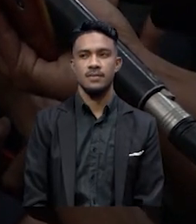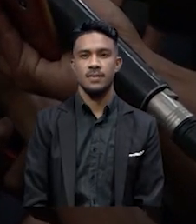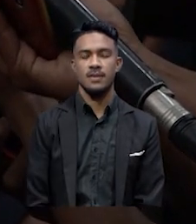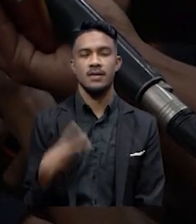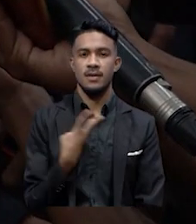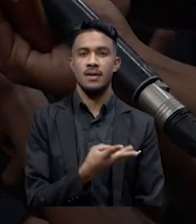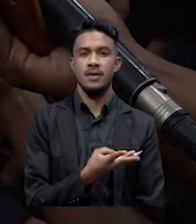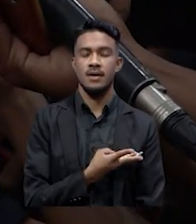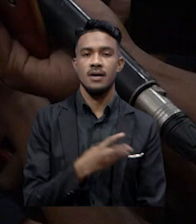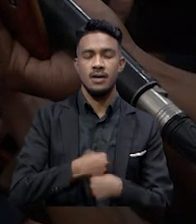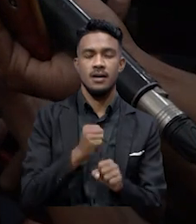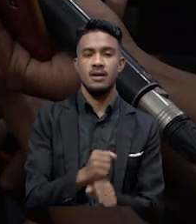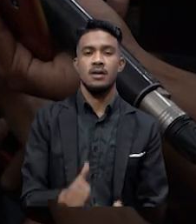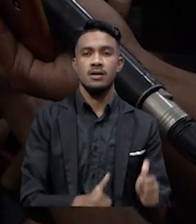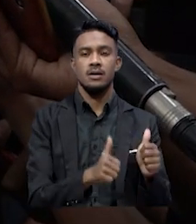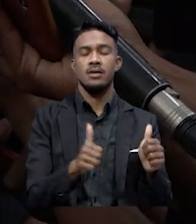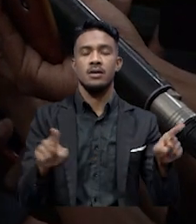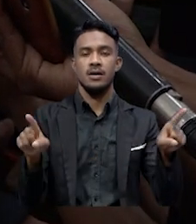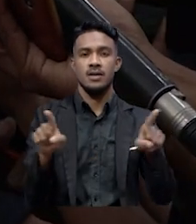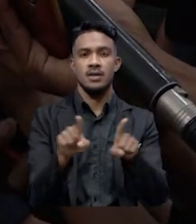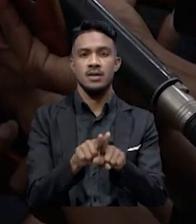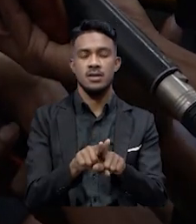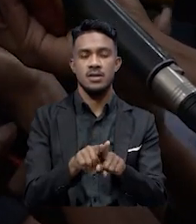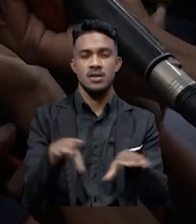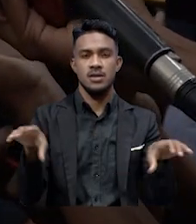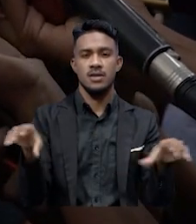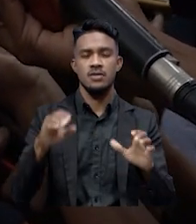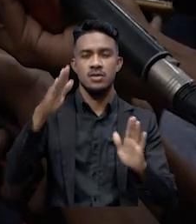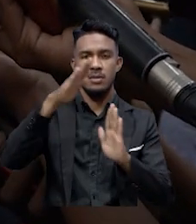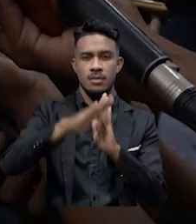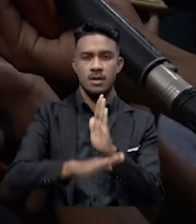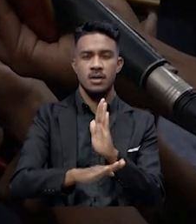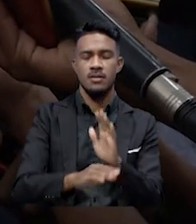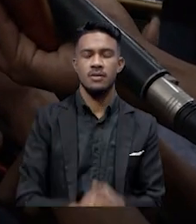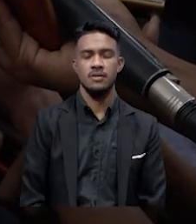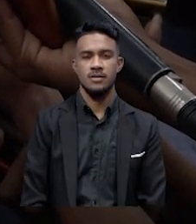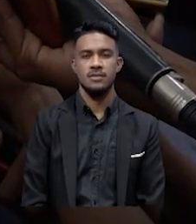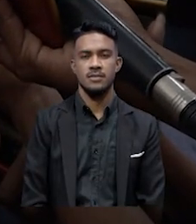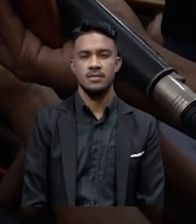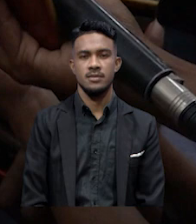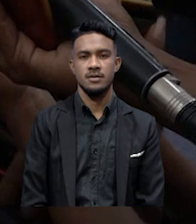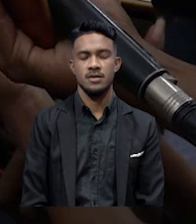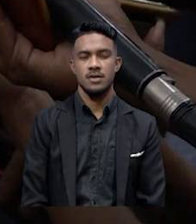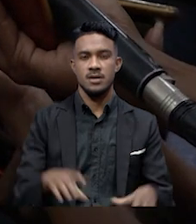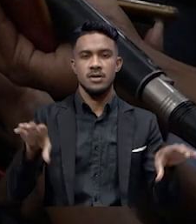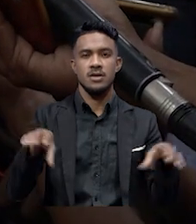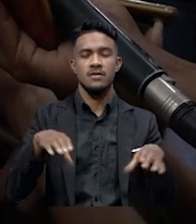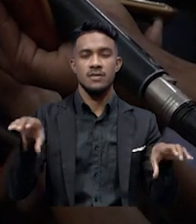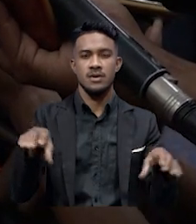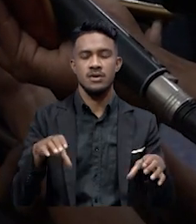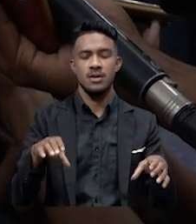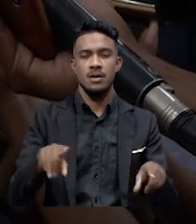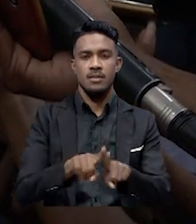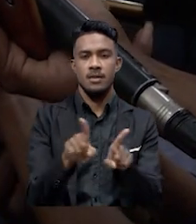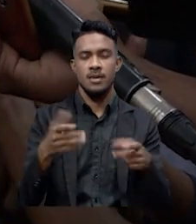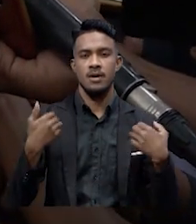e estabelece no dar vencimento mínimo para trabalhador doméstico, mas bem